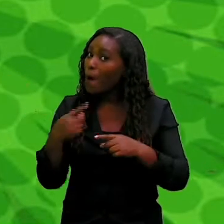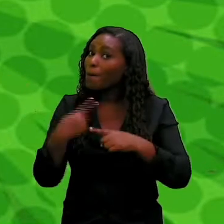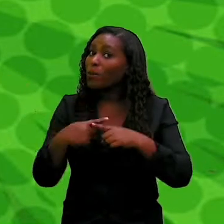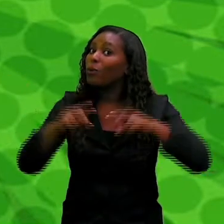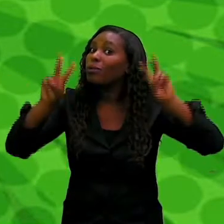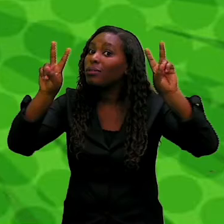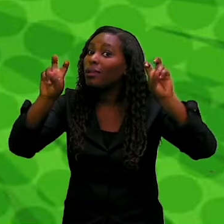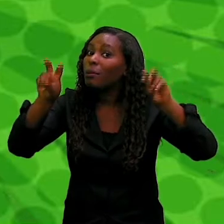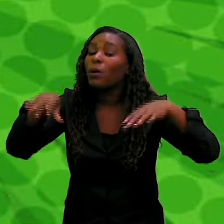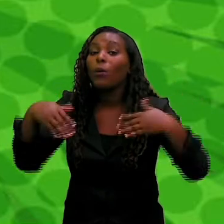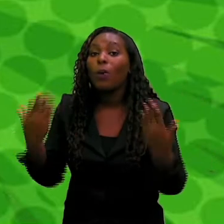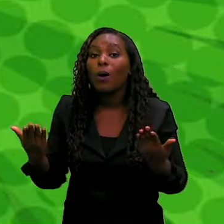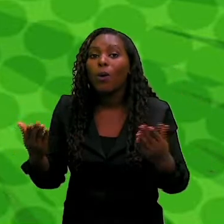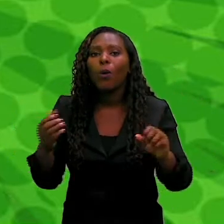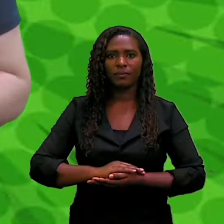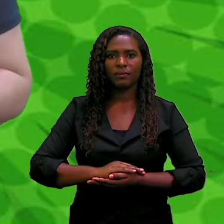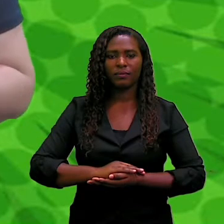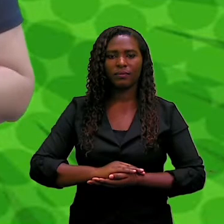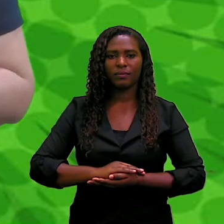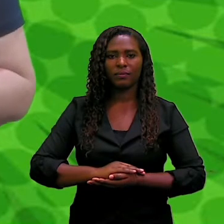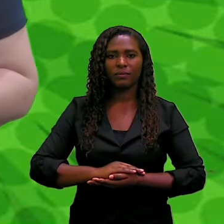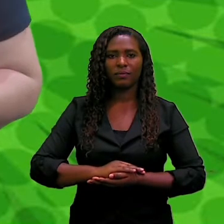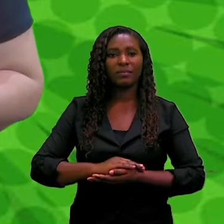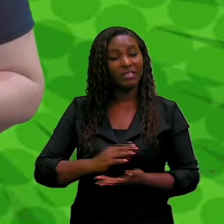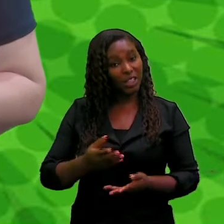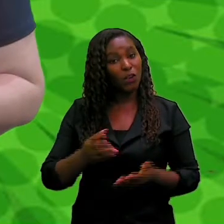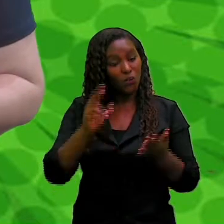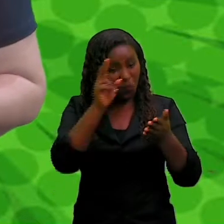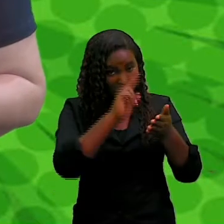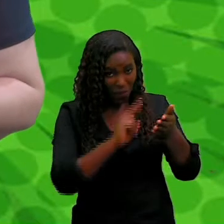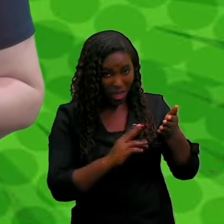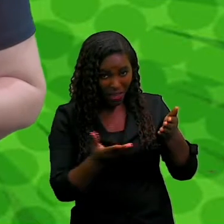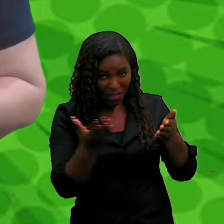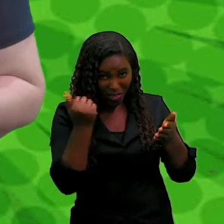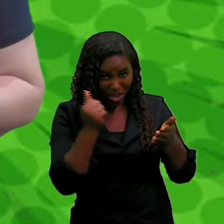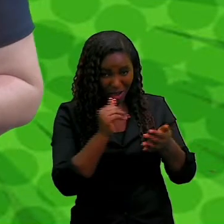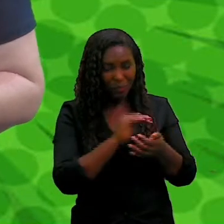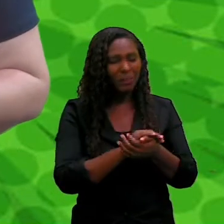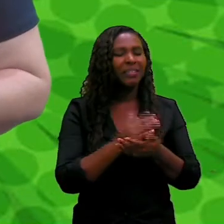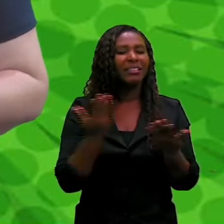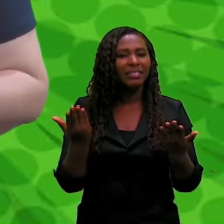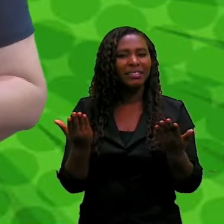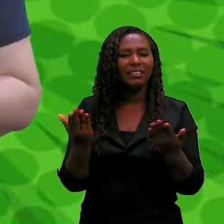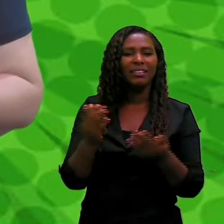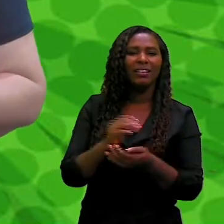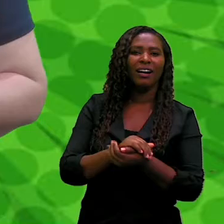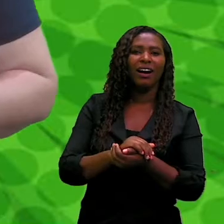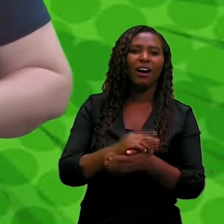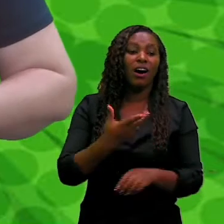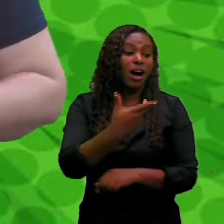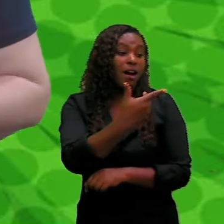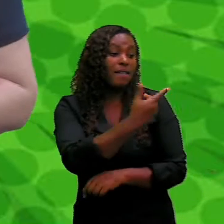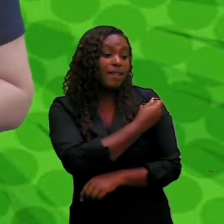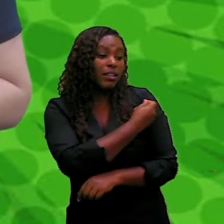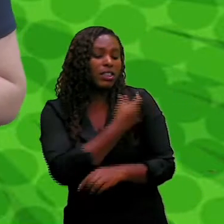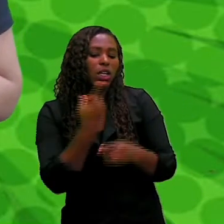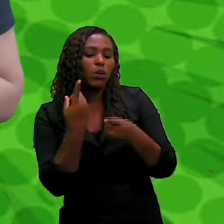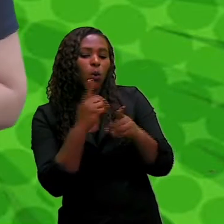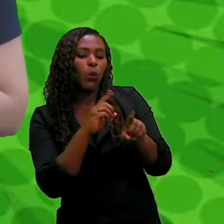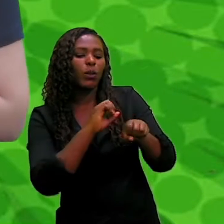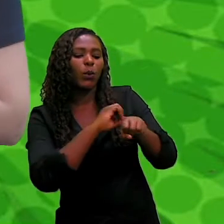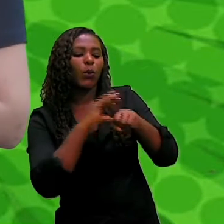quê, pessoal? A vacina. Vamos ler, pessoal? A charge? Vacinas contra a